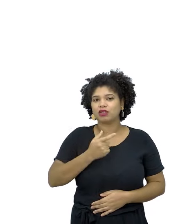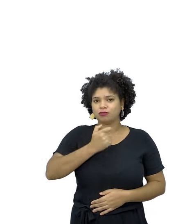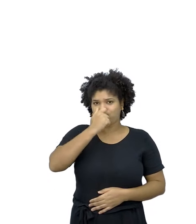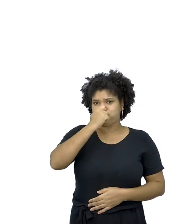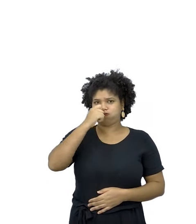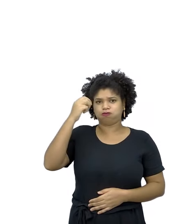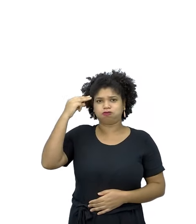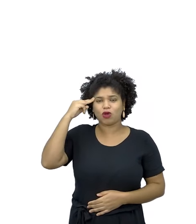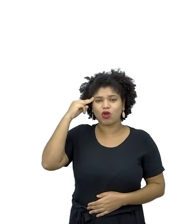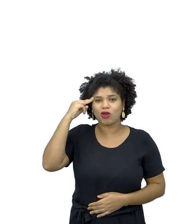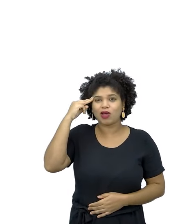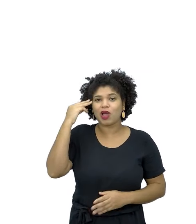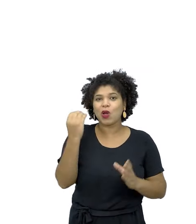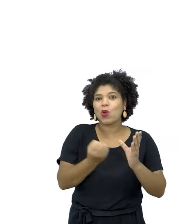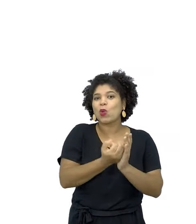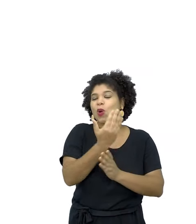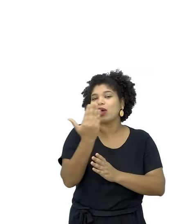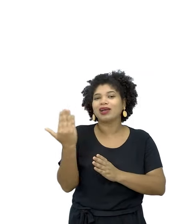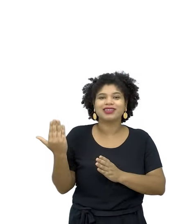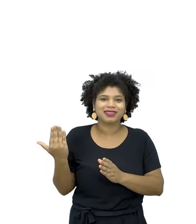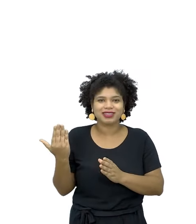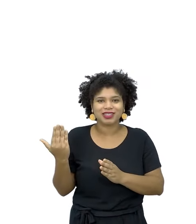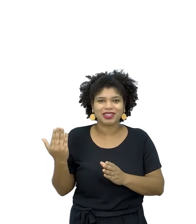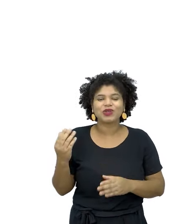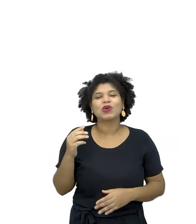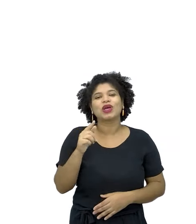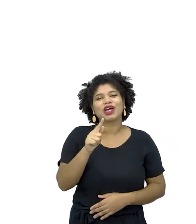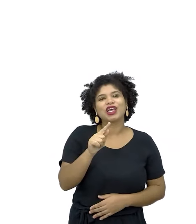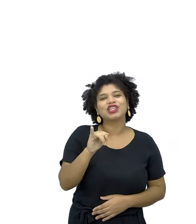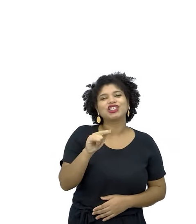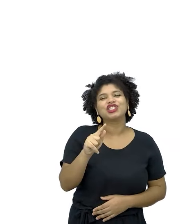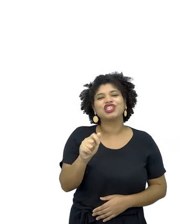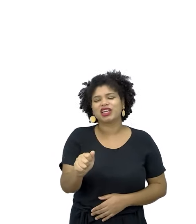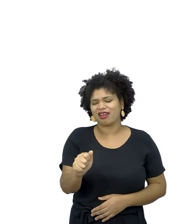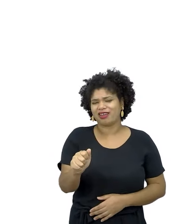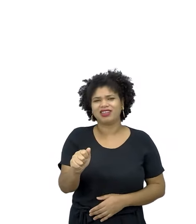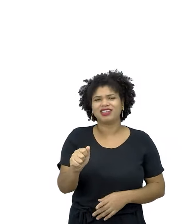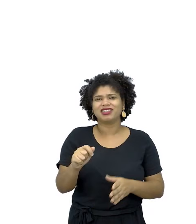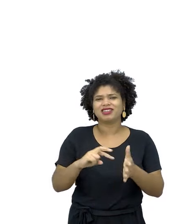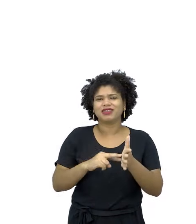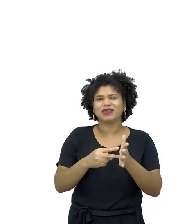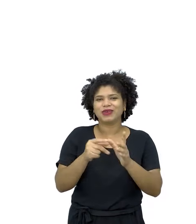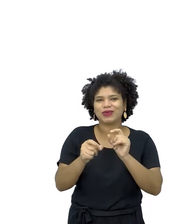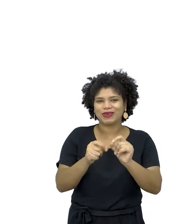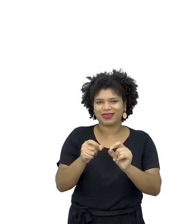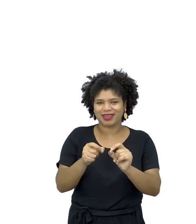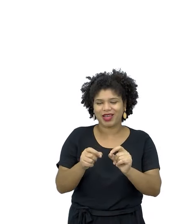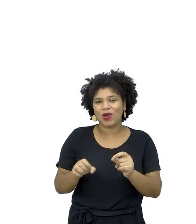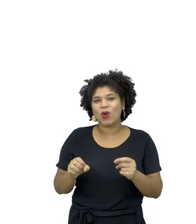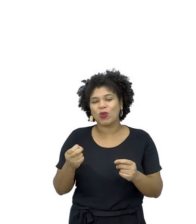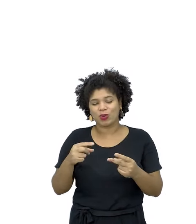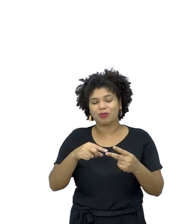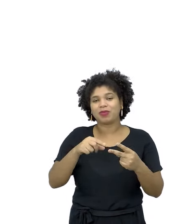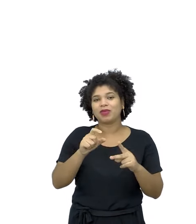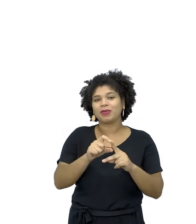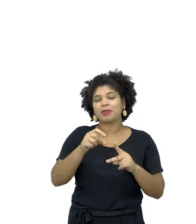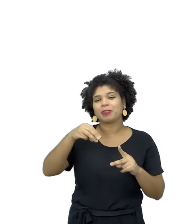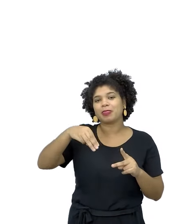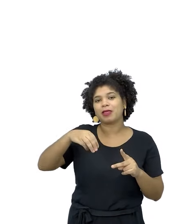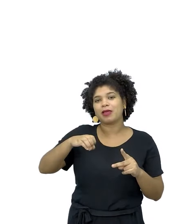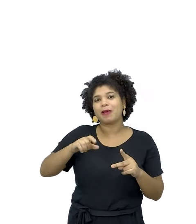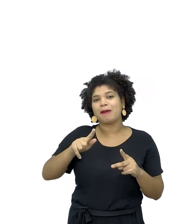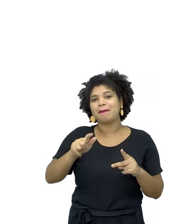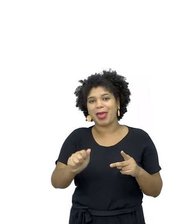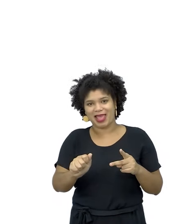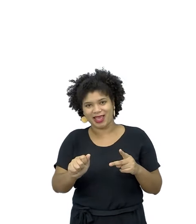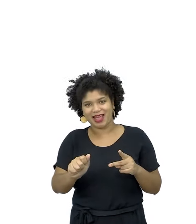Que ele tem tantos de capacidade. Tantos o quê? Tantos gigas. Mas o que significa giga? O que significa mega? Vamos trabalhar com isso. Isso é